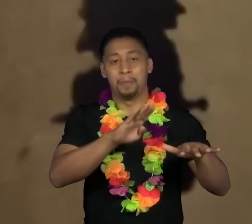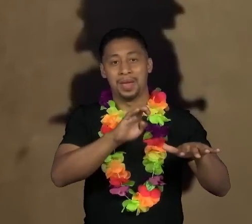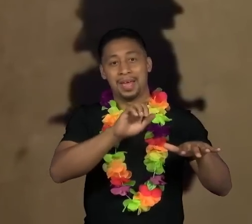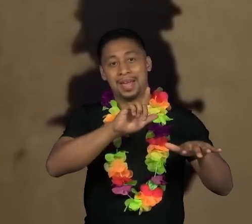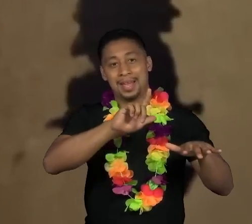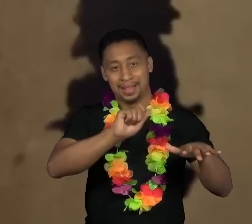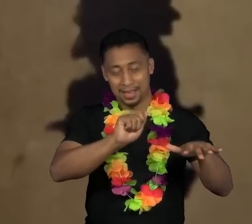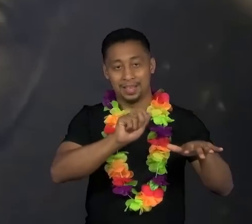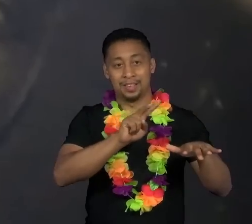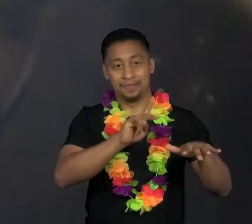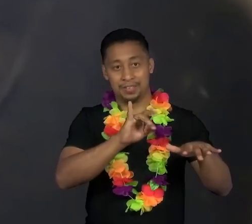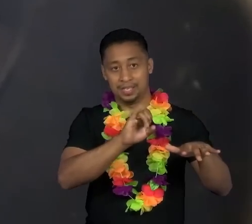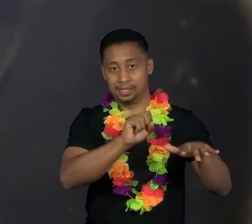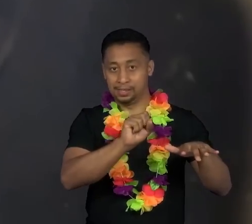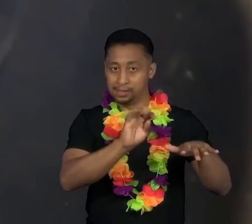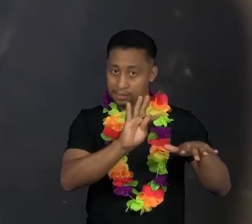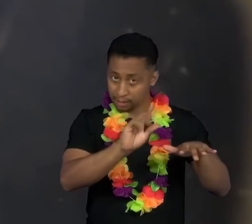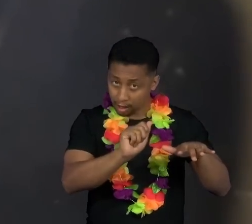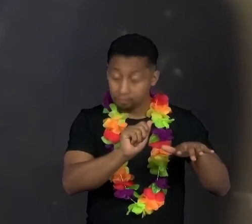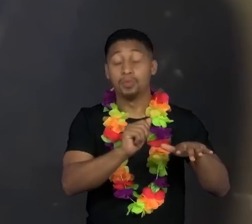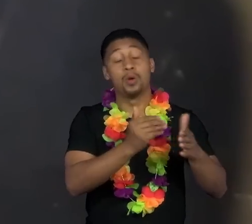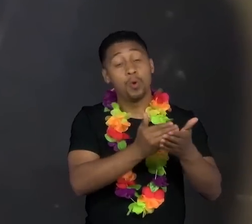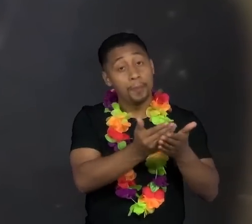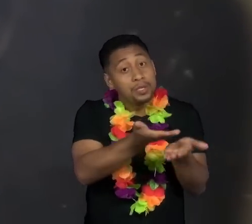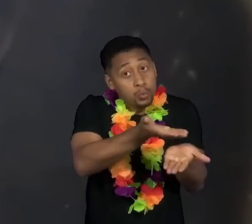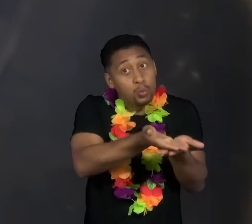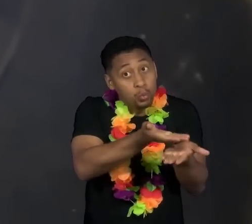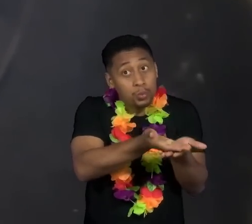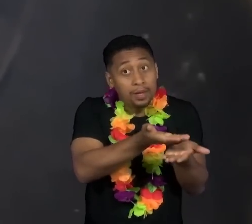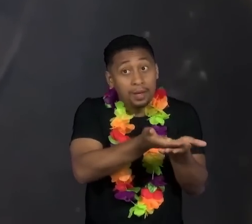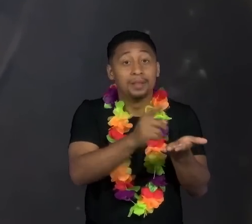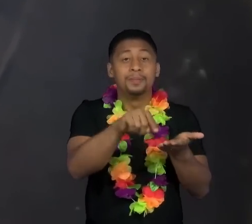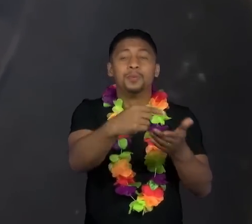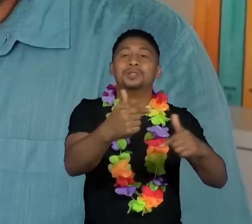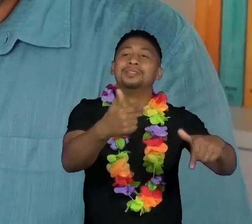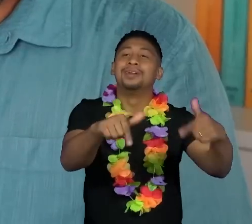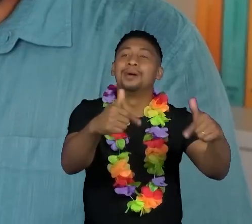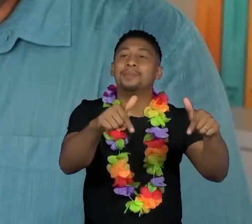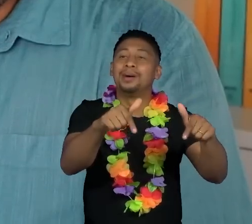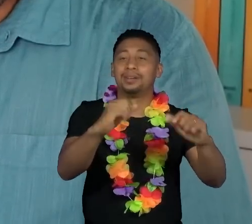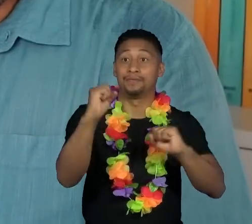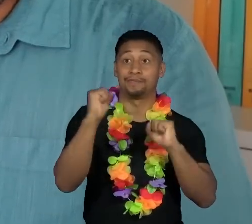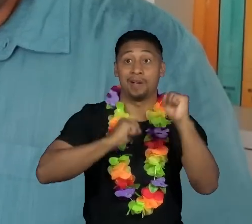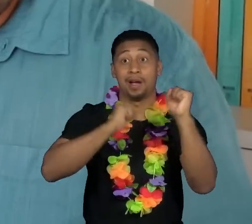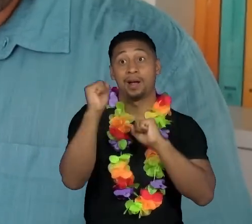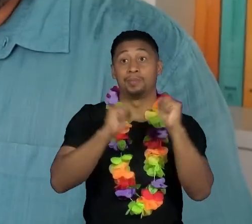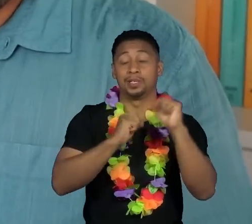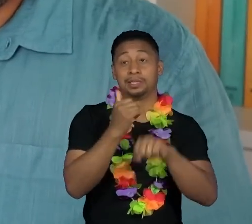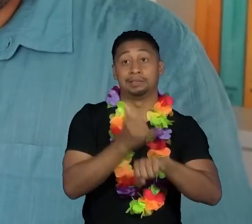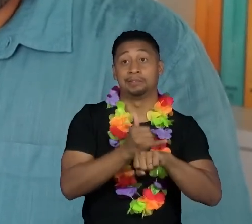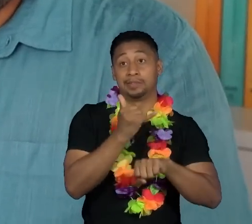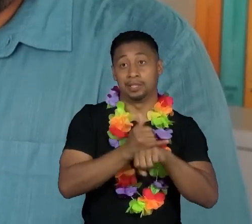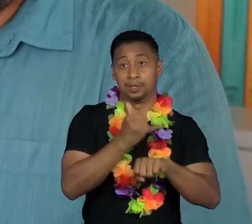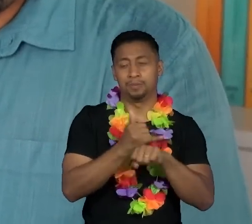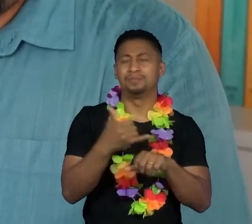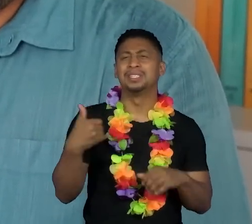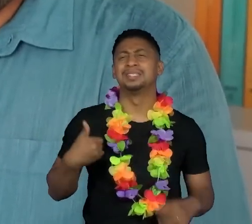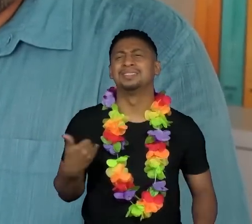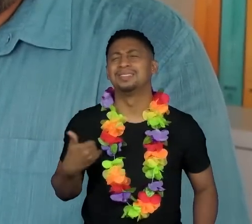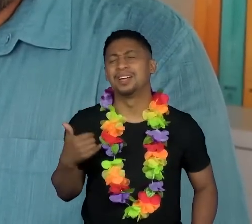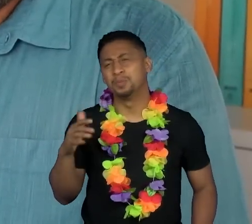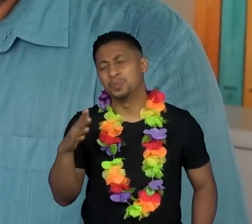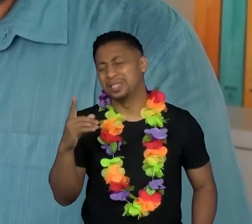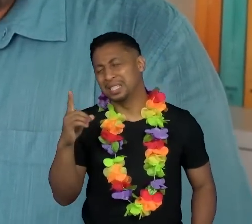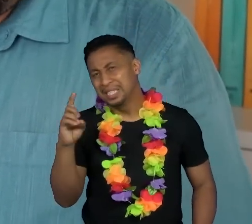estudar, ele vai ter uma profissão, o seu Carlão, ele foi metalúrgico durante muito tempo. E ele, quando ele tem 15 para 16 anos, ele é